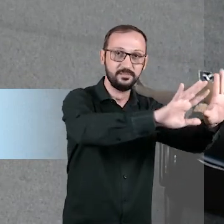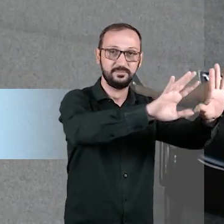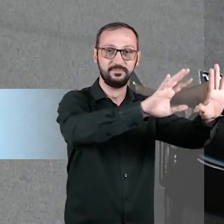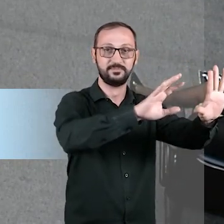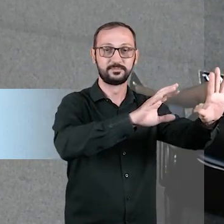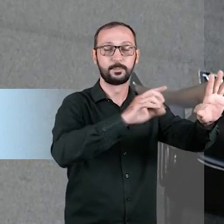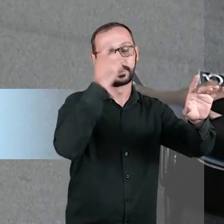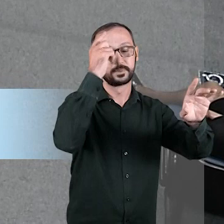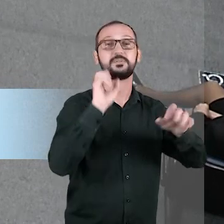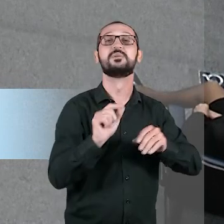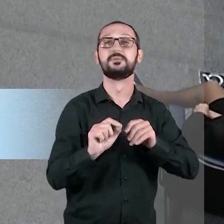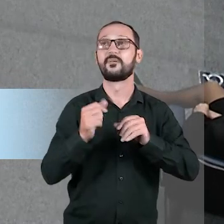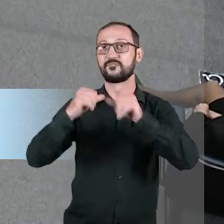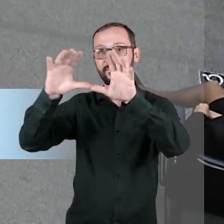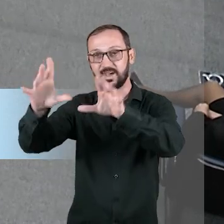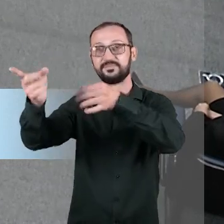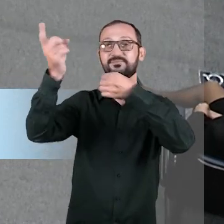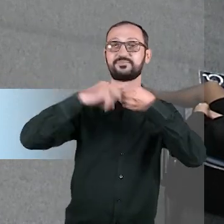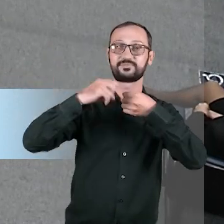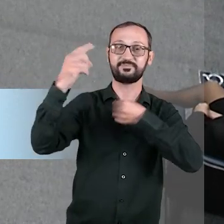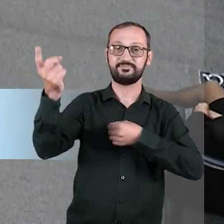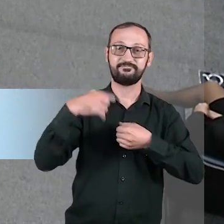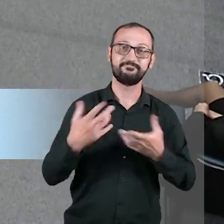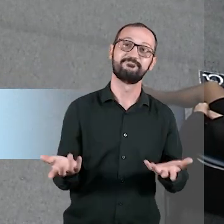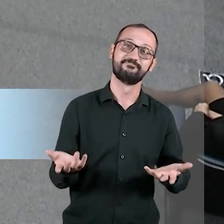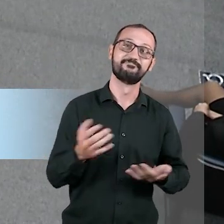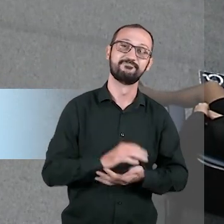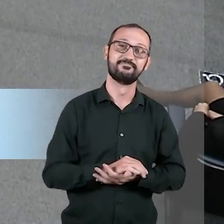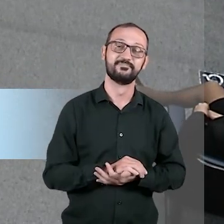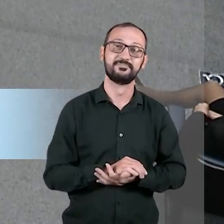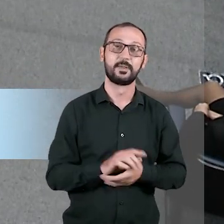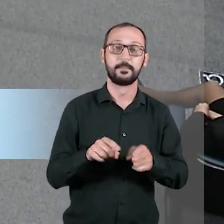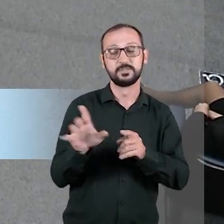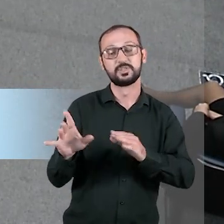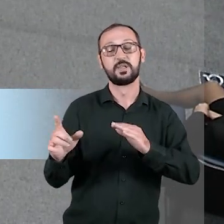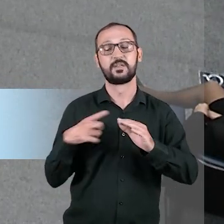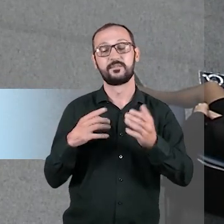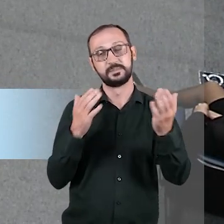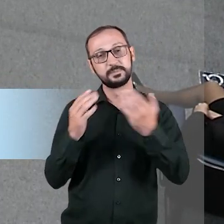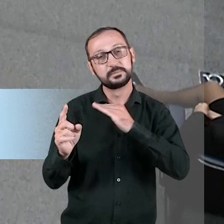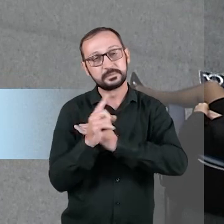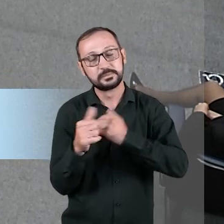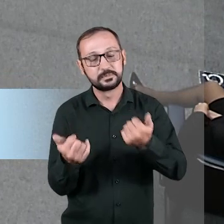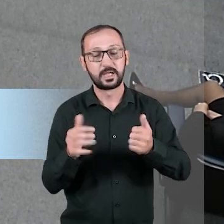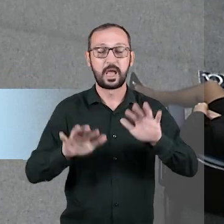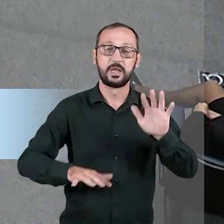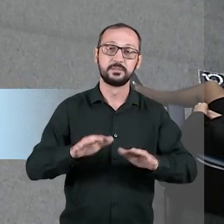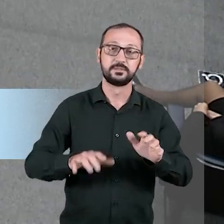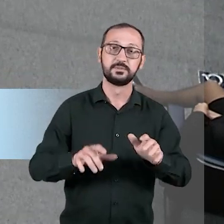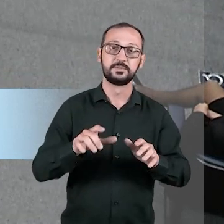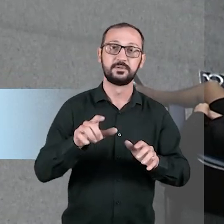mais. Para ela sempre vai e volta. Então, tem todo esse cuidado. Mas aí ele já estava fazendo terapia, né?